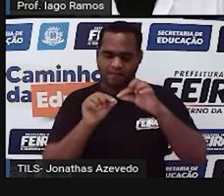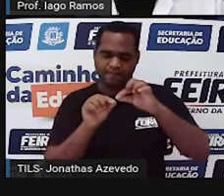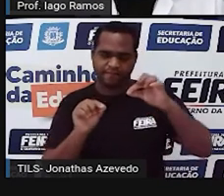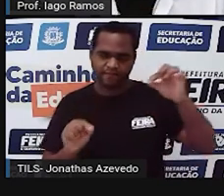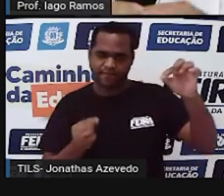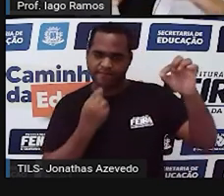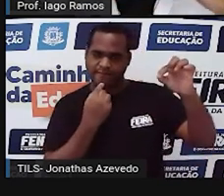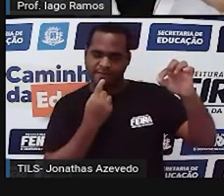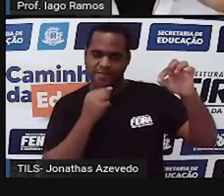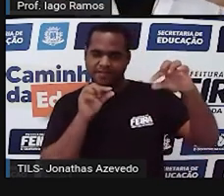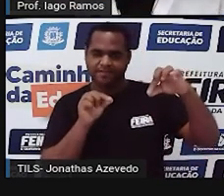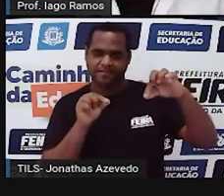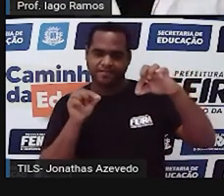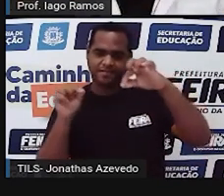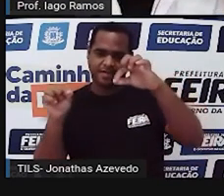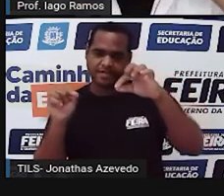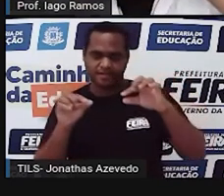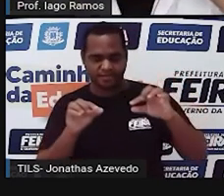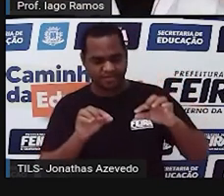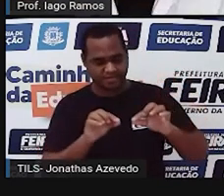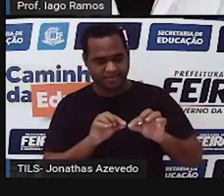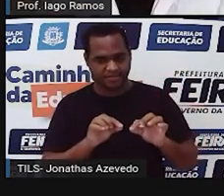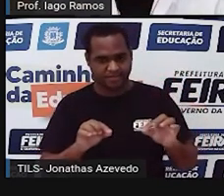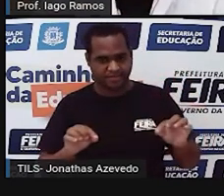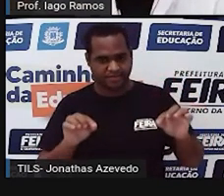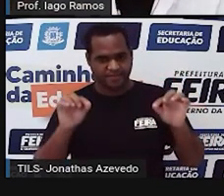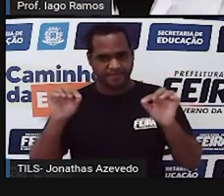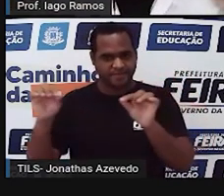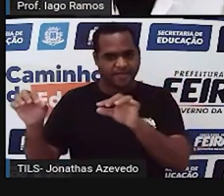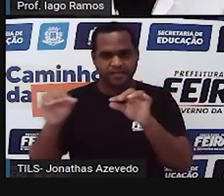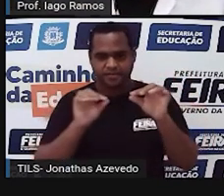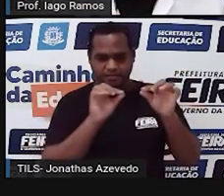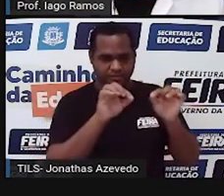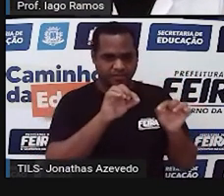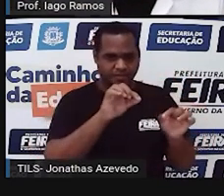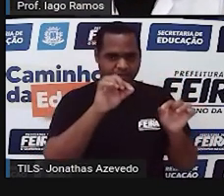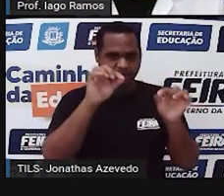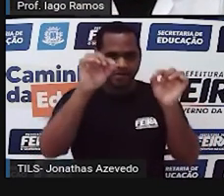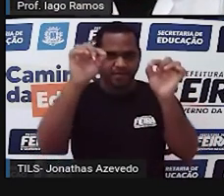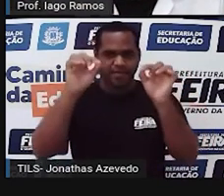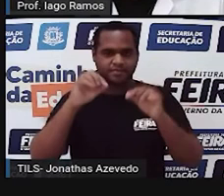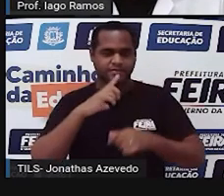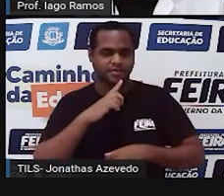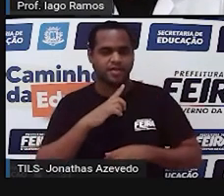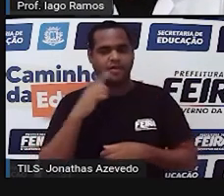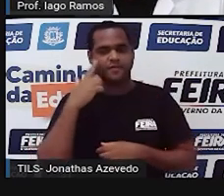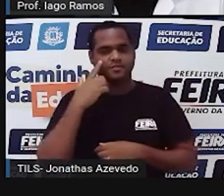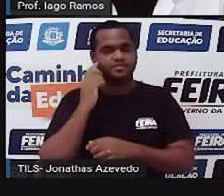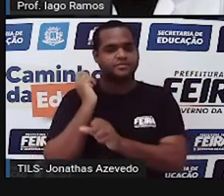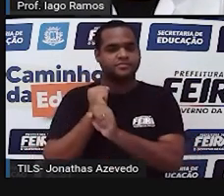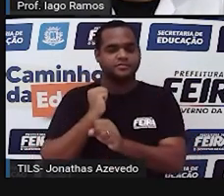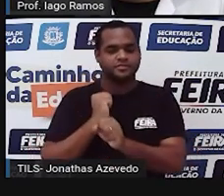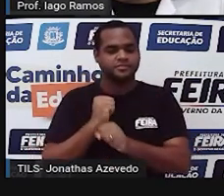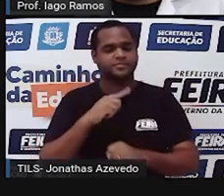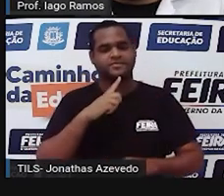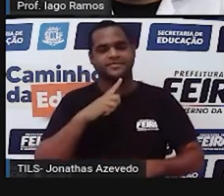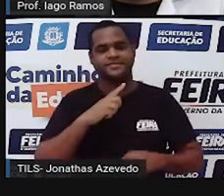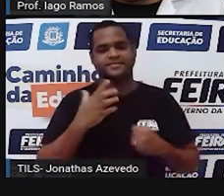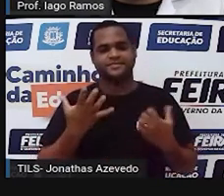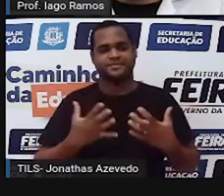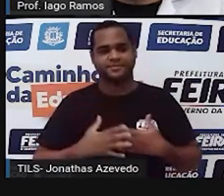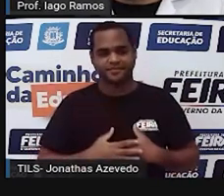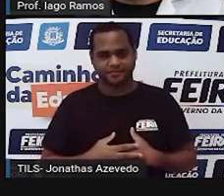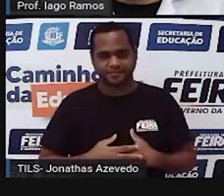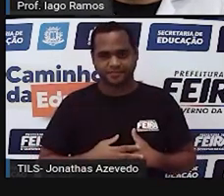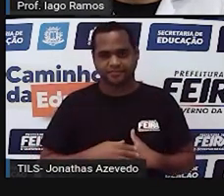vou colocar um do lado do outro alinhado Zinho e vou medir ele Olha só que coisa interessante eu vou pegar esse lado